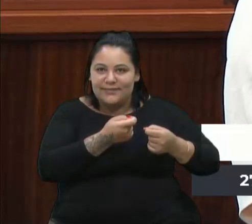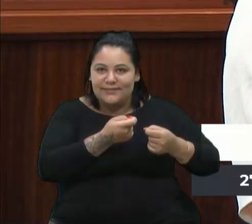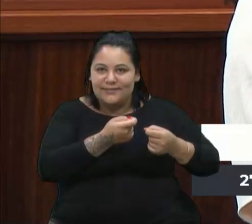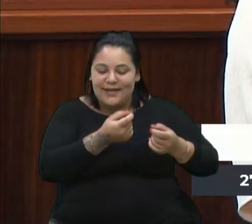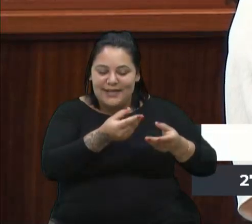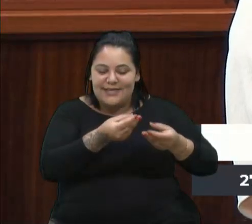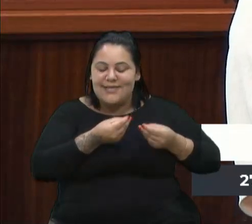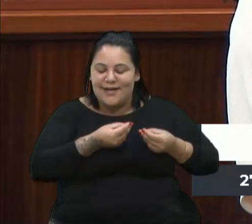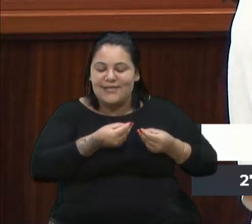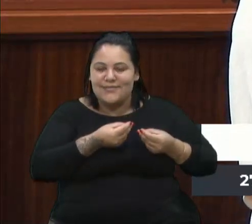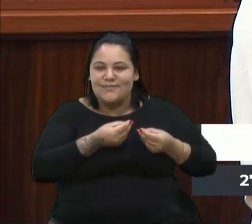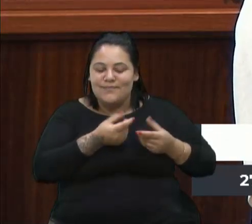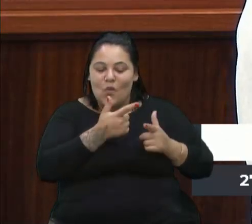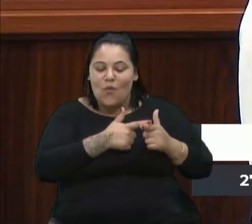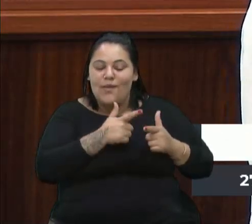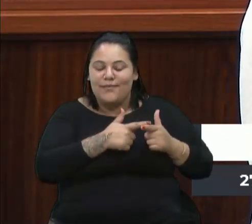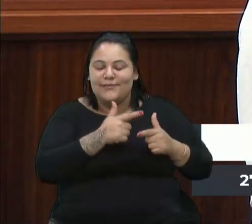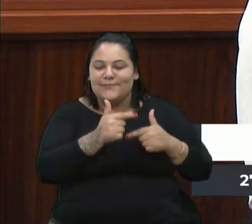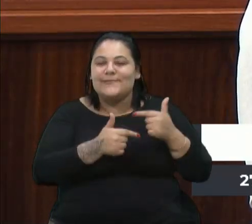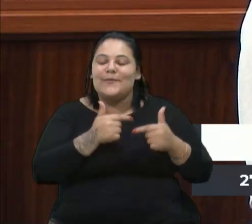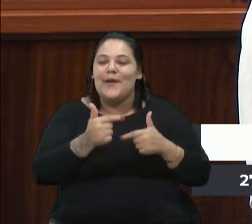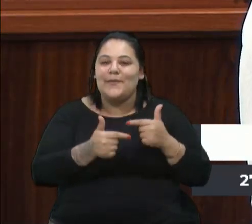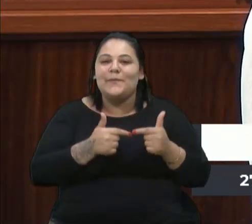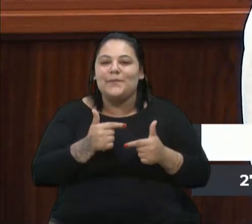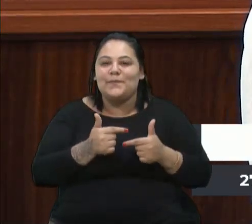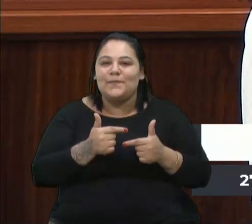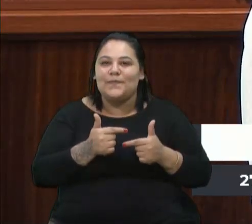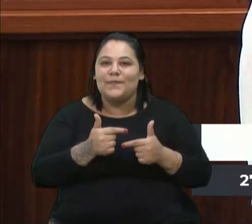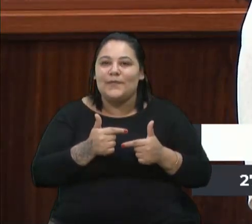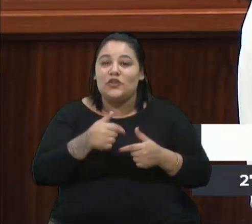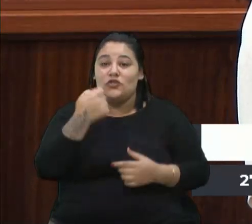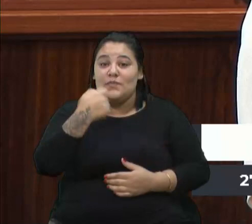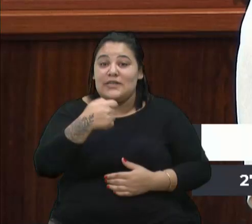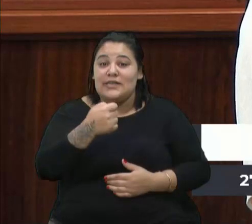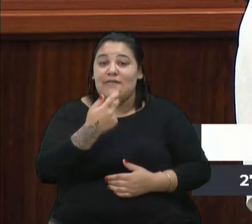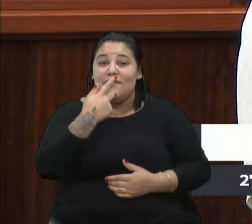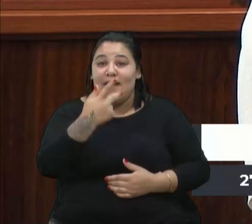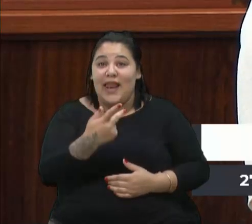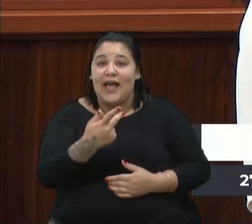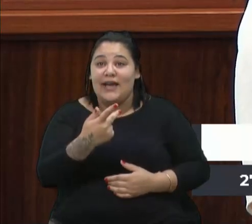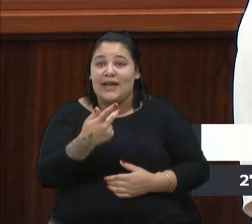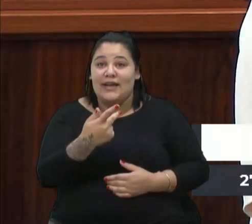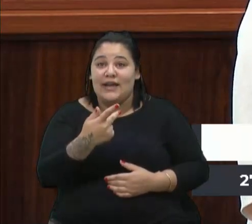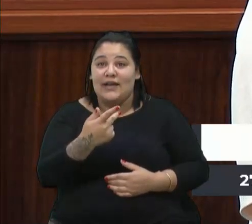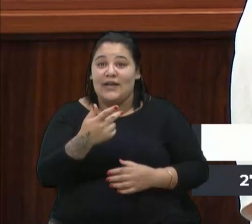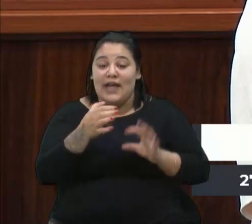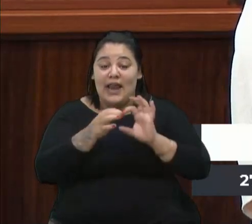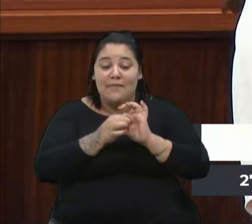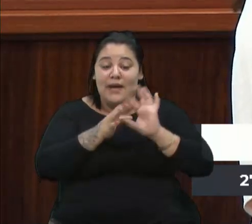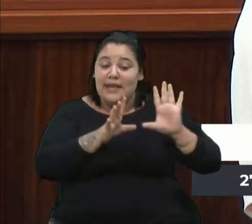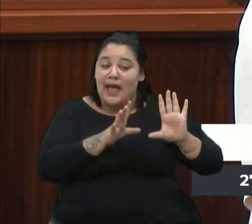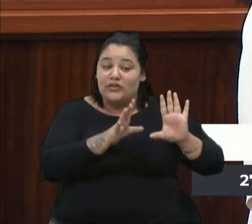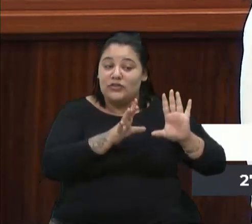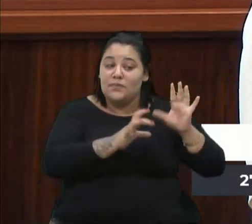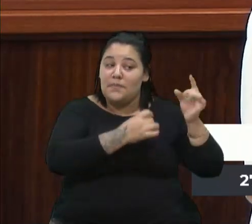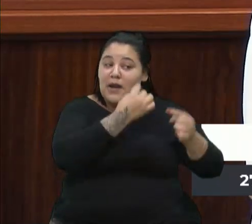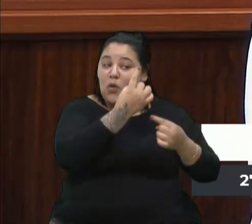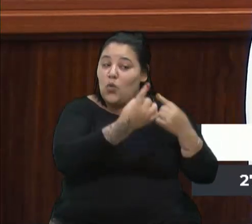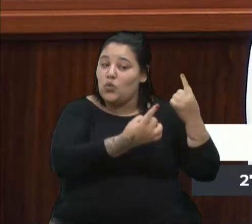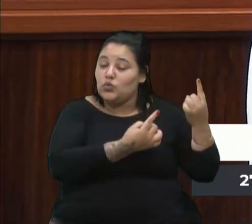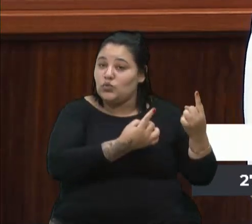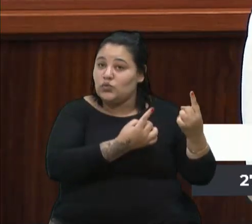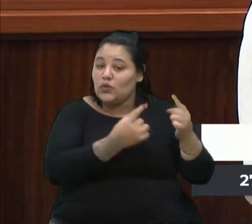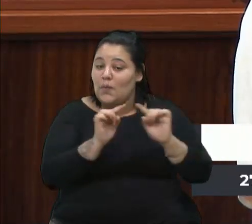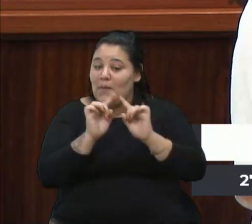de trabalho. E a gente precisa falar que essa liberdade, ela é a liberdade para alguns, mas a precarização